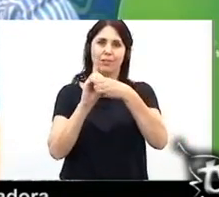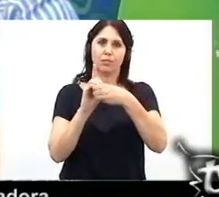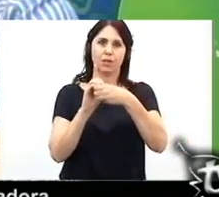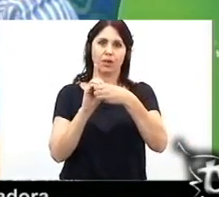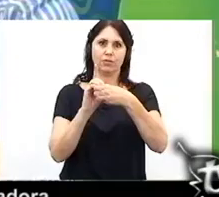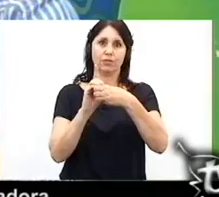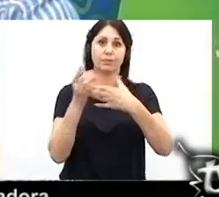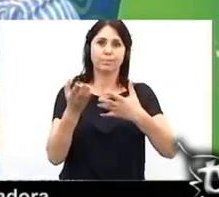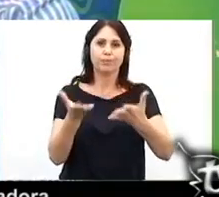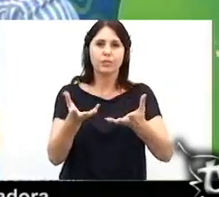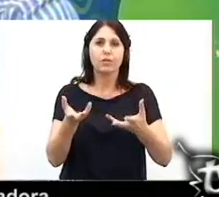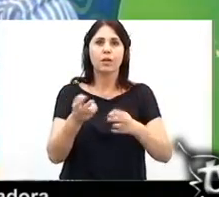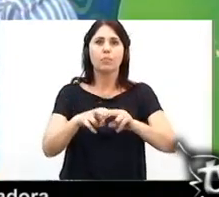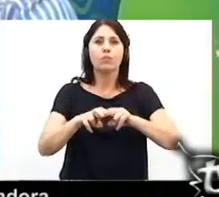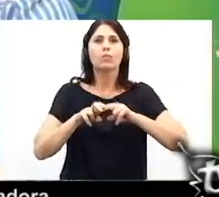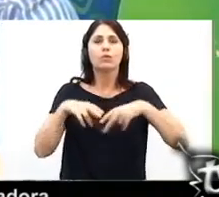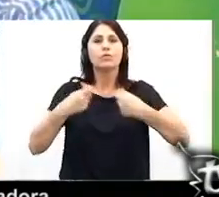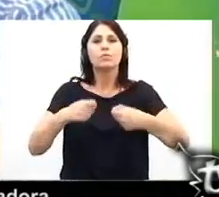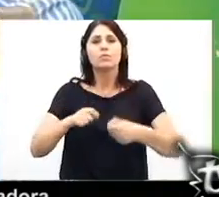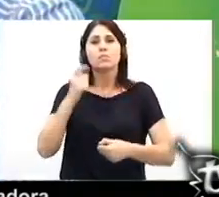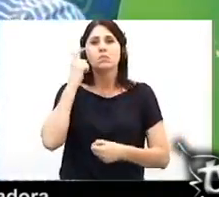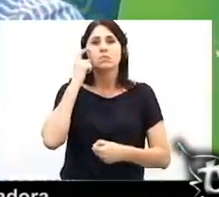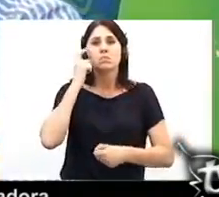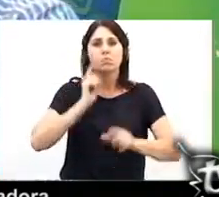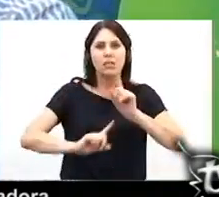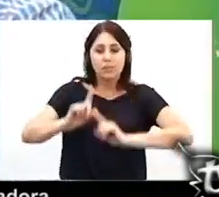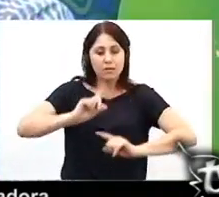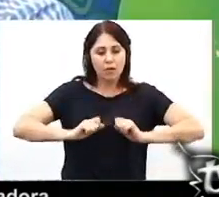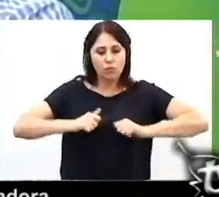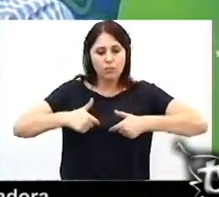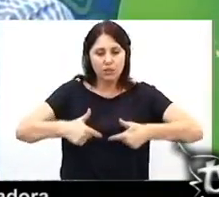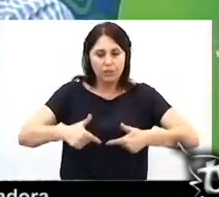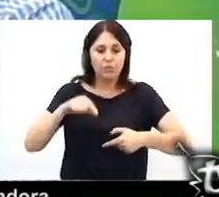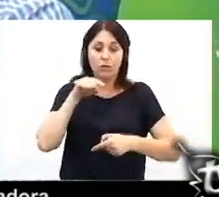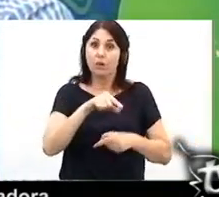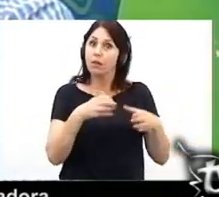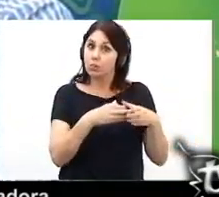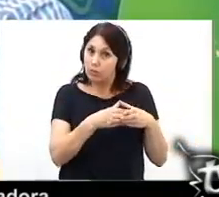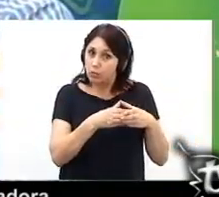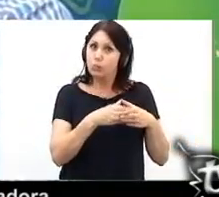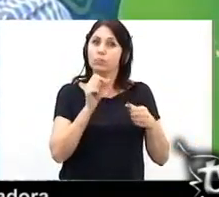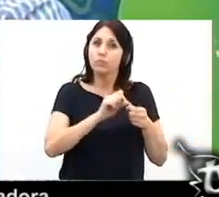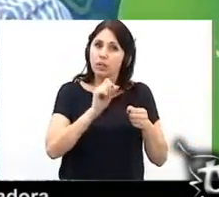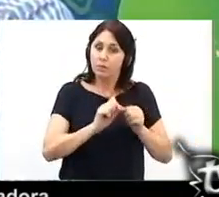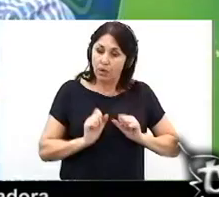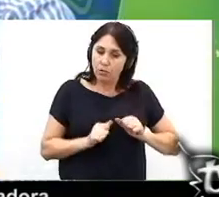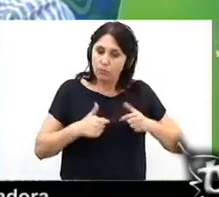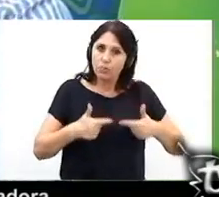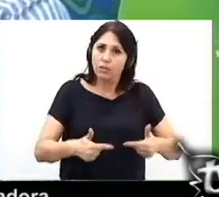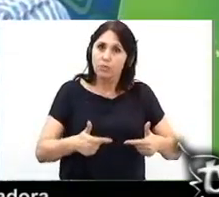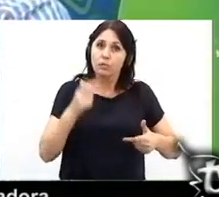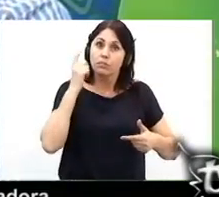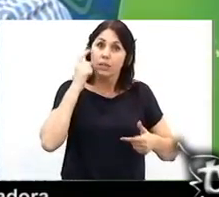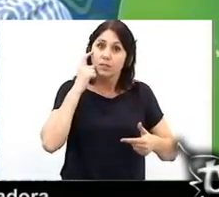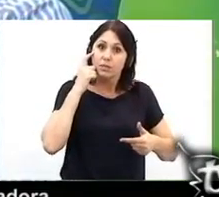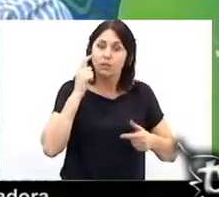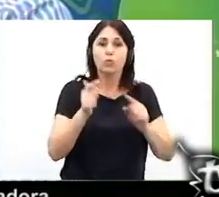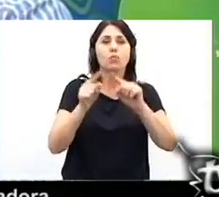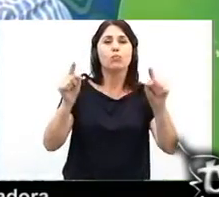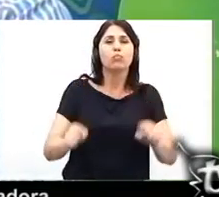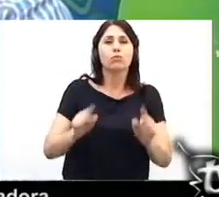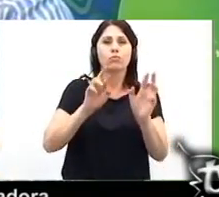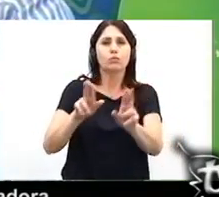excluindo e segregando espacialmente e, portanto, segregando também socialmente as pessoas do que propriamente construindo